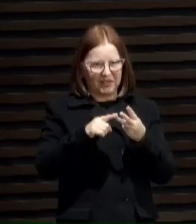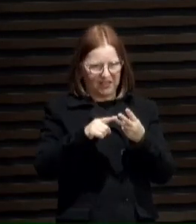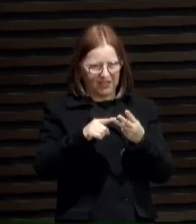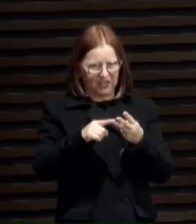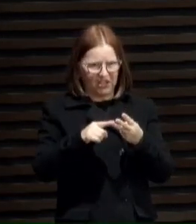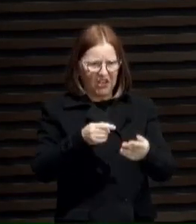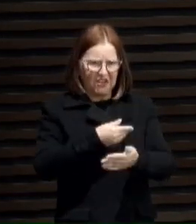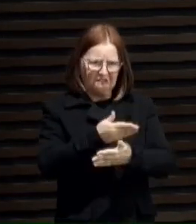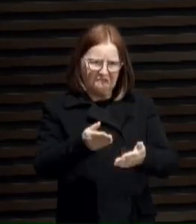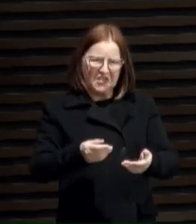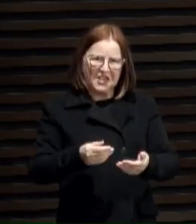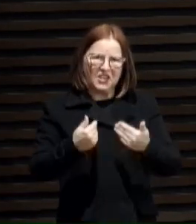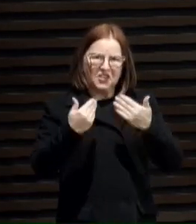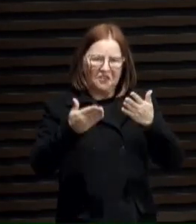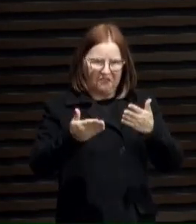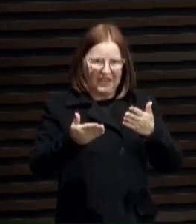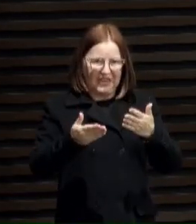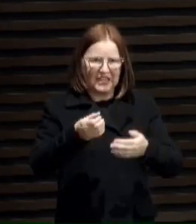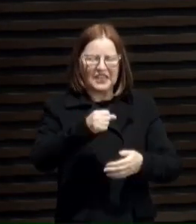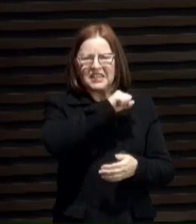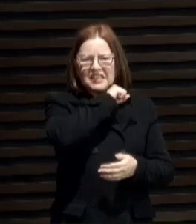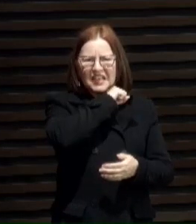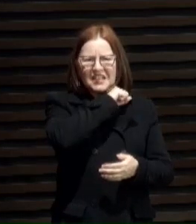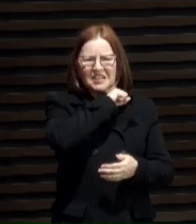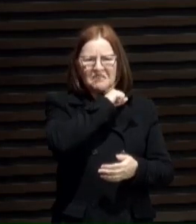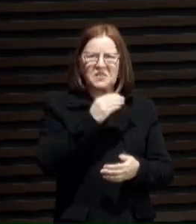ainda pergunta: em que vos havemos profanado?